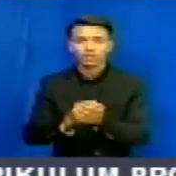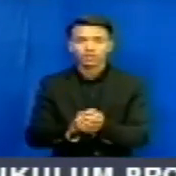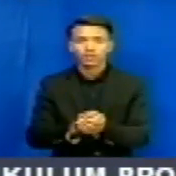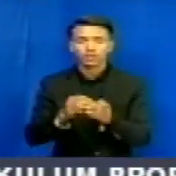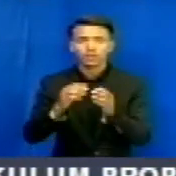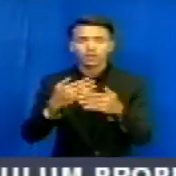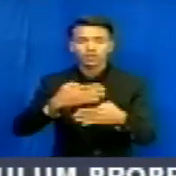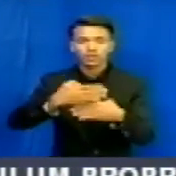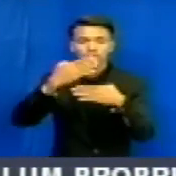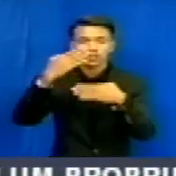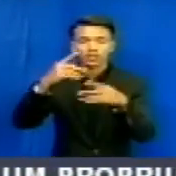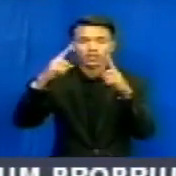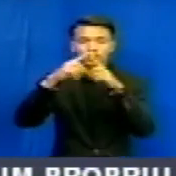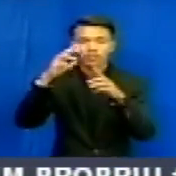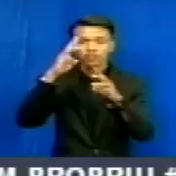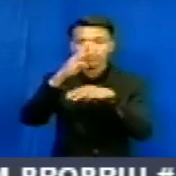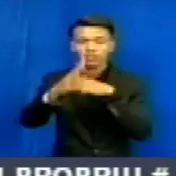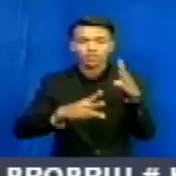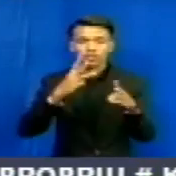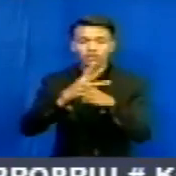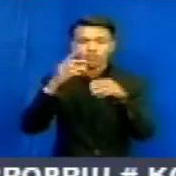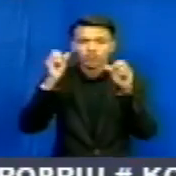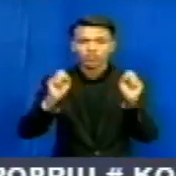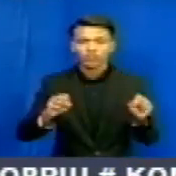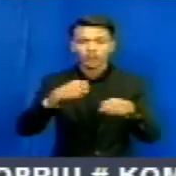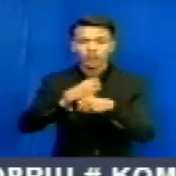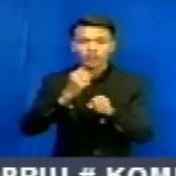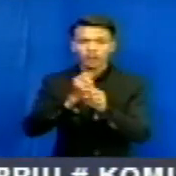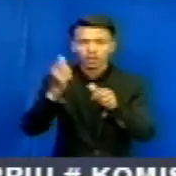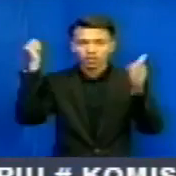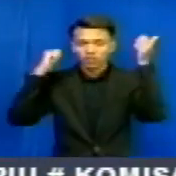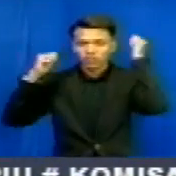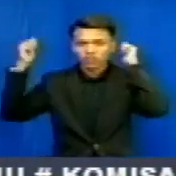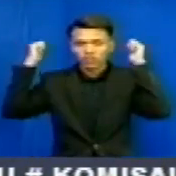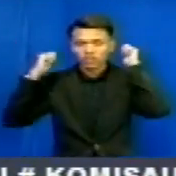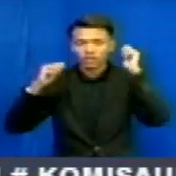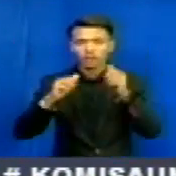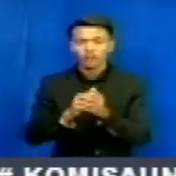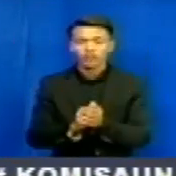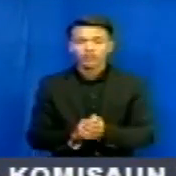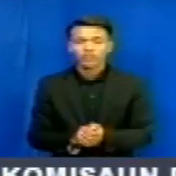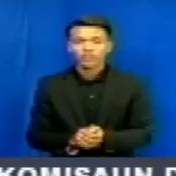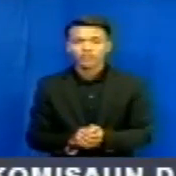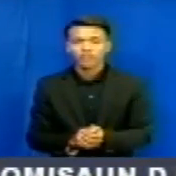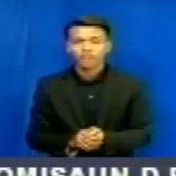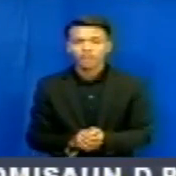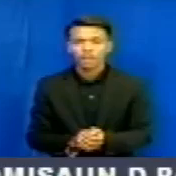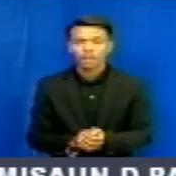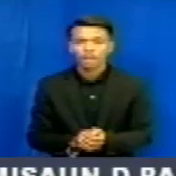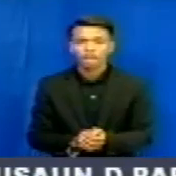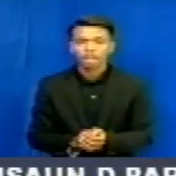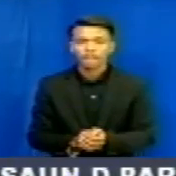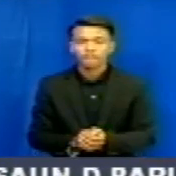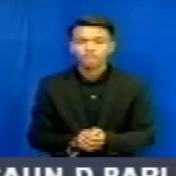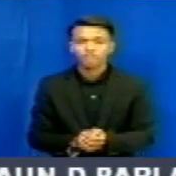janela ba mundu ya lampa da ba ita atibele hala kudan kumia la ini restoran di sira atene mas ajuda sira